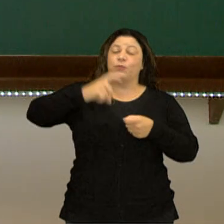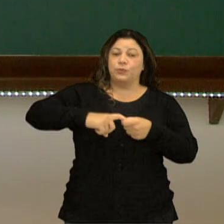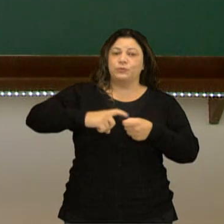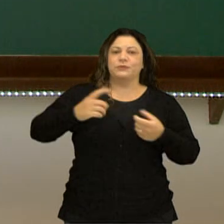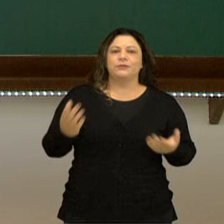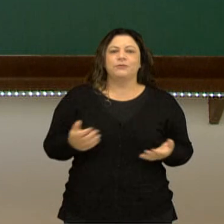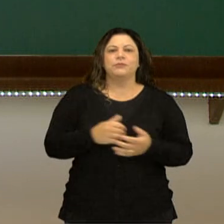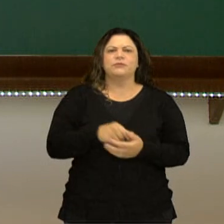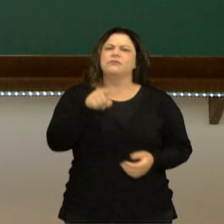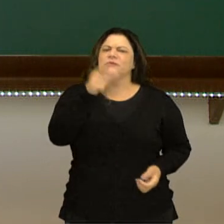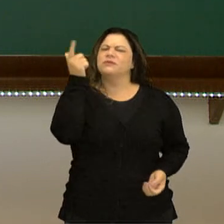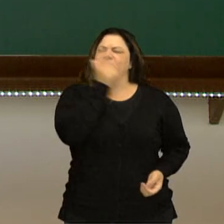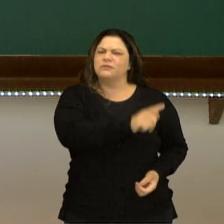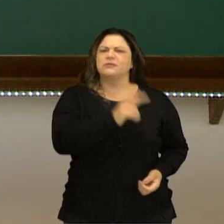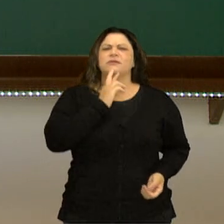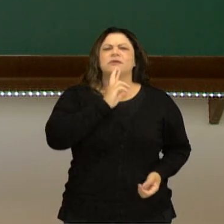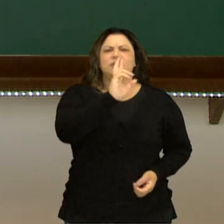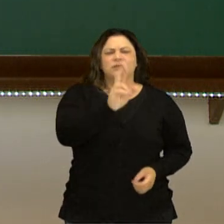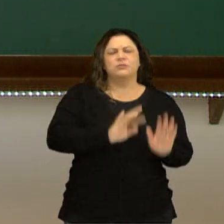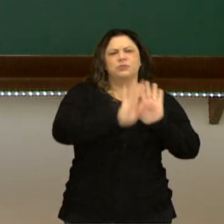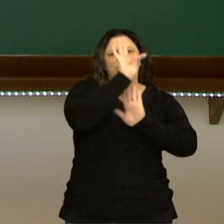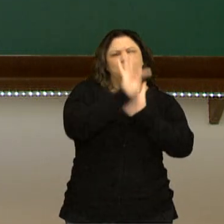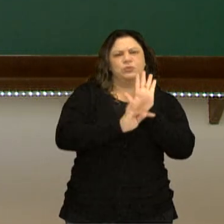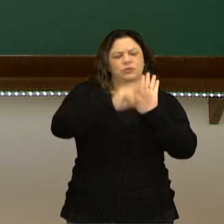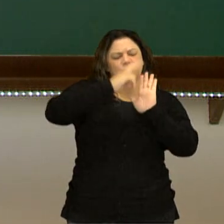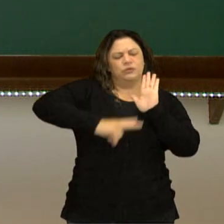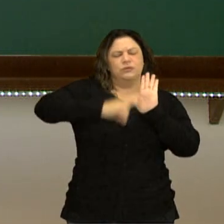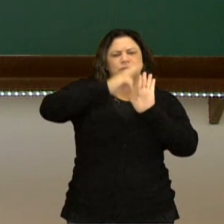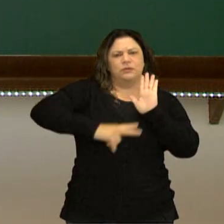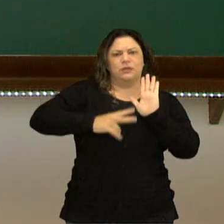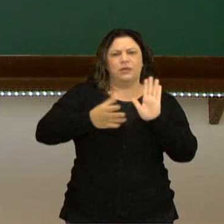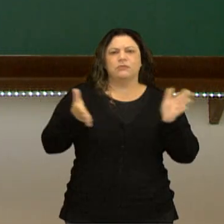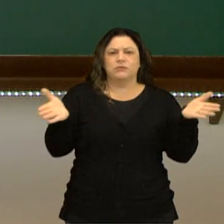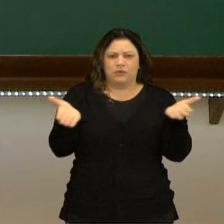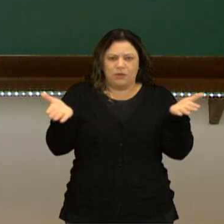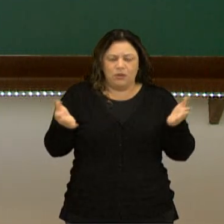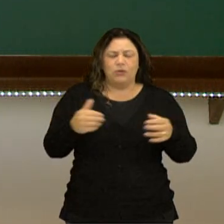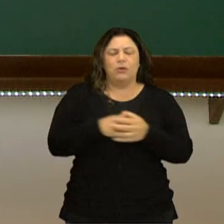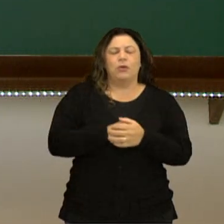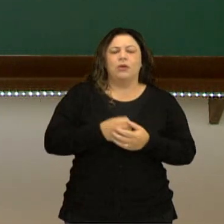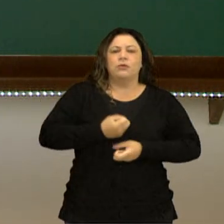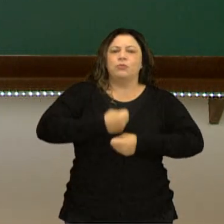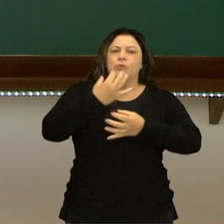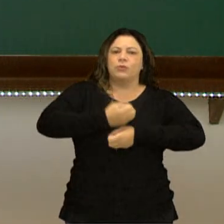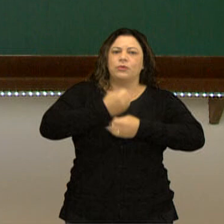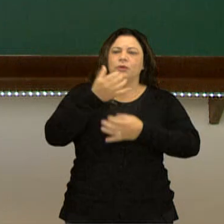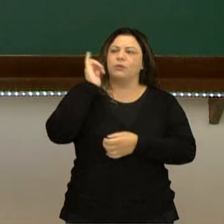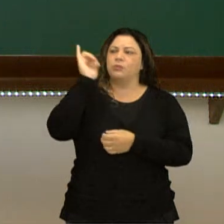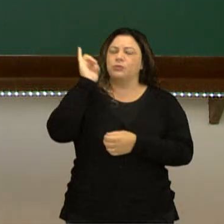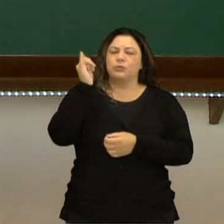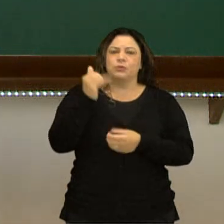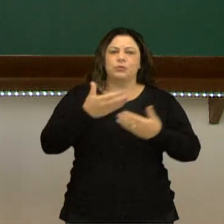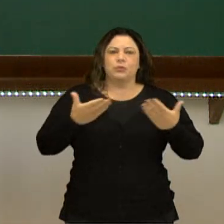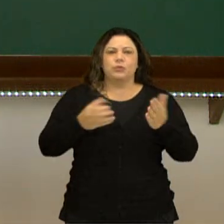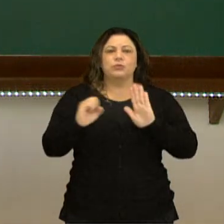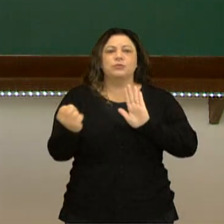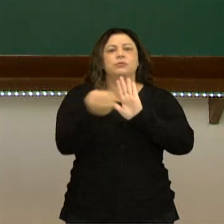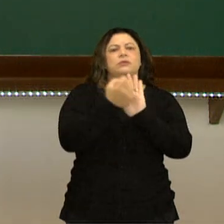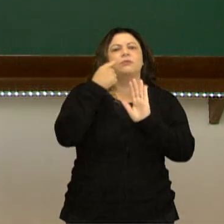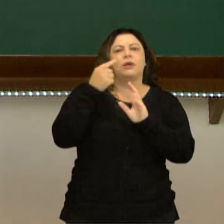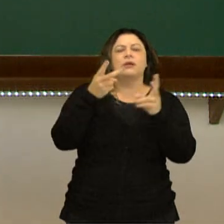Voltamos. Conseguiu responder? Os textos que lemos até o momento são poemas ou contos? Se você marcou,